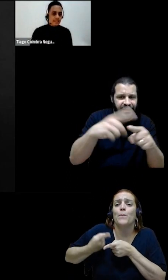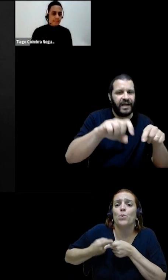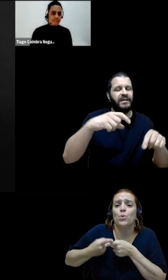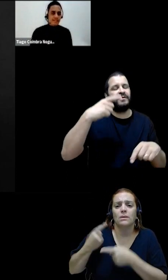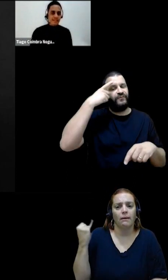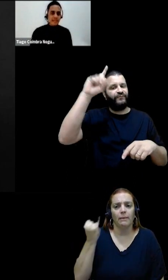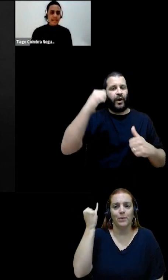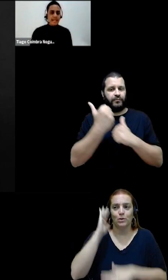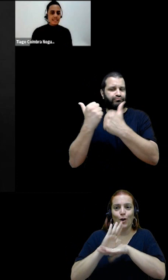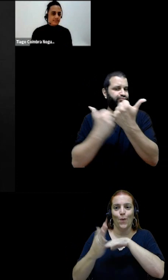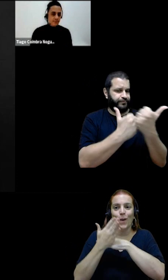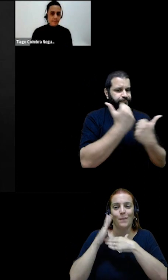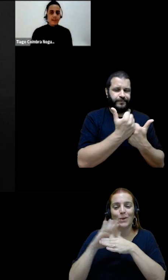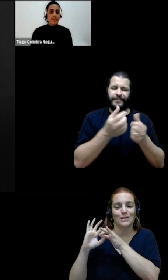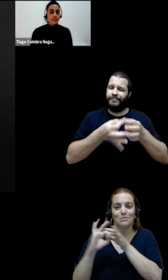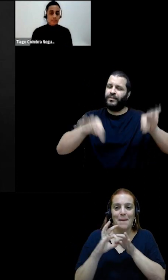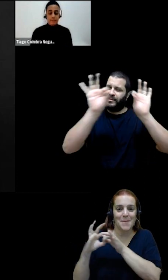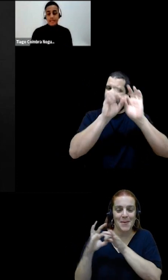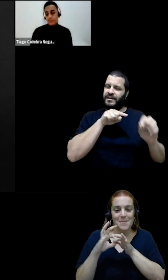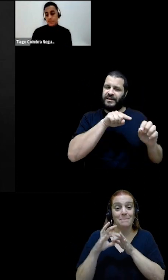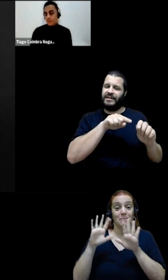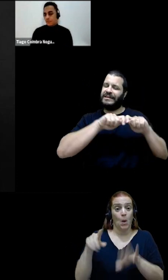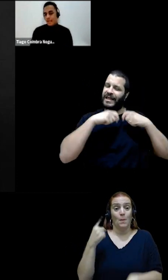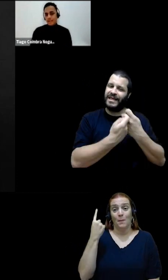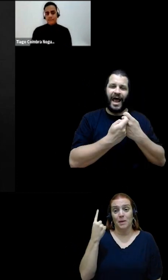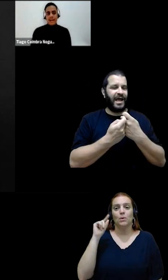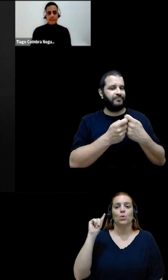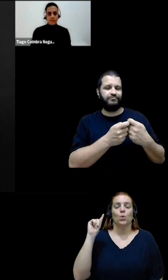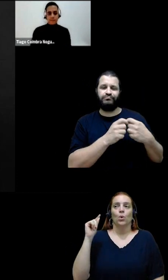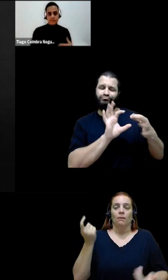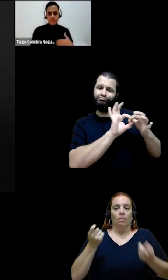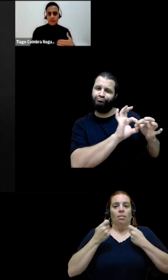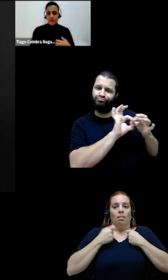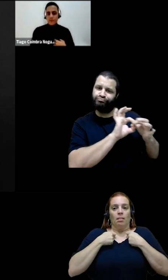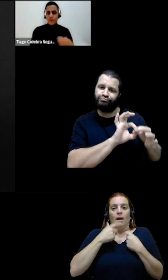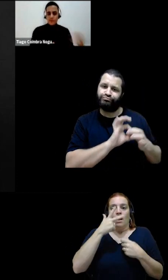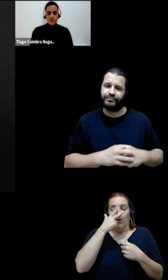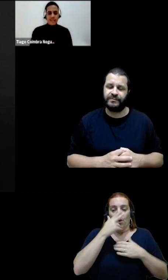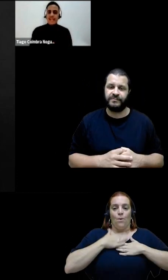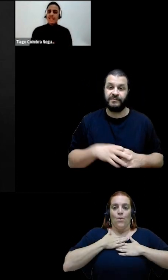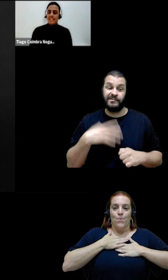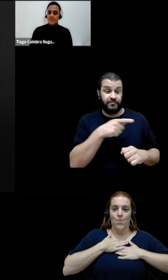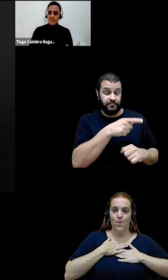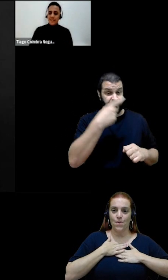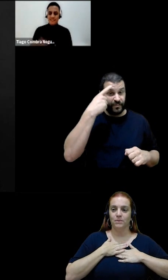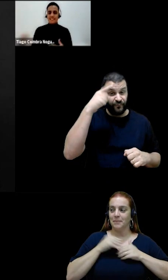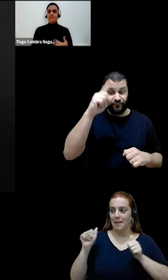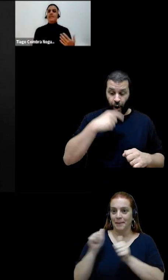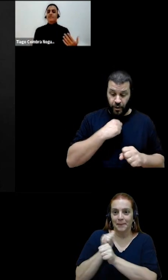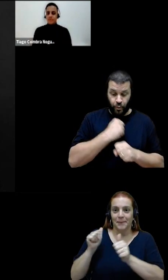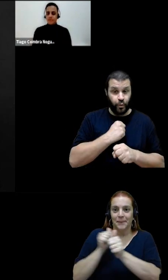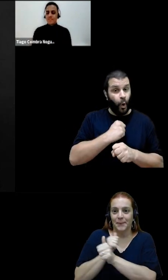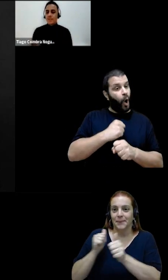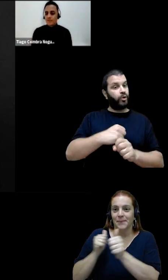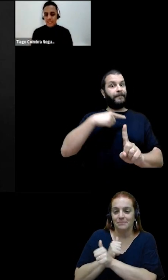os intérpretes devem trabalhar dessa forma. Então, o primeiro motivo é aliviar o outro colega, né, durante o